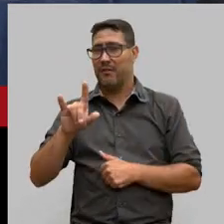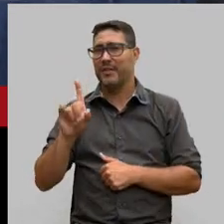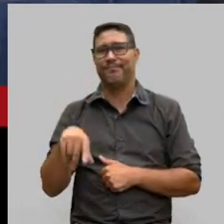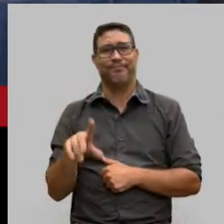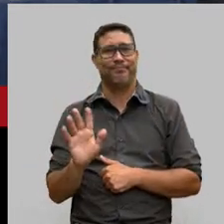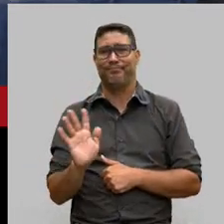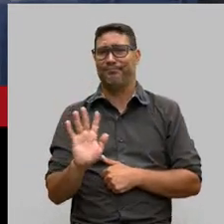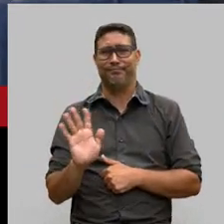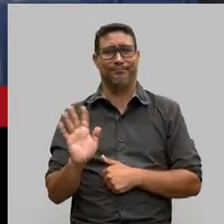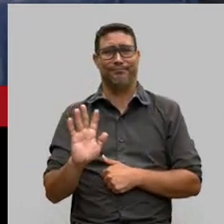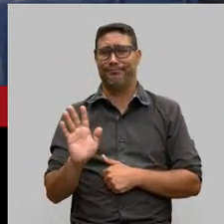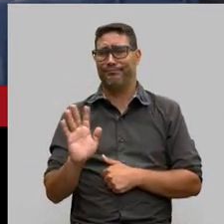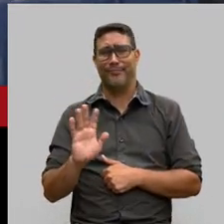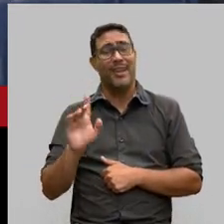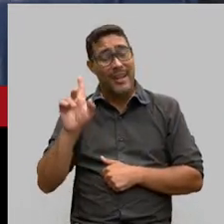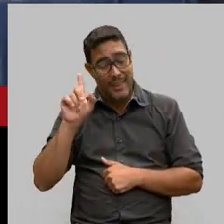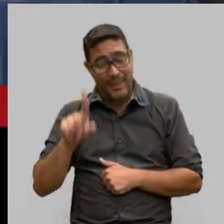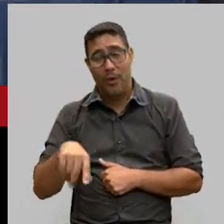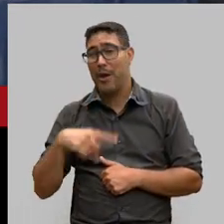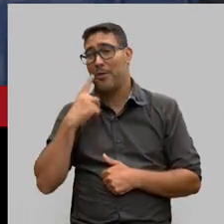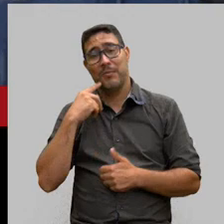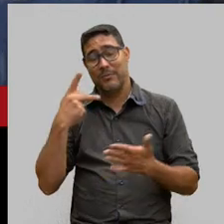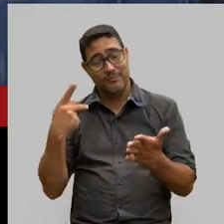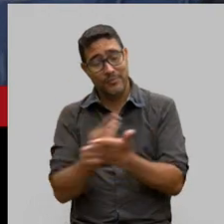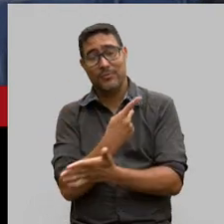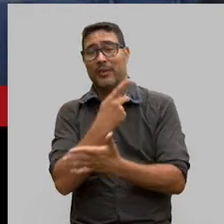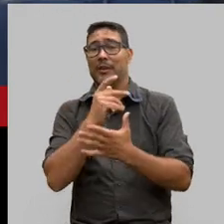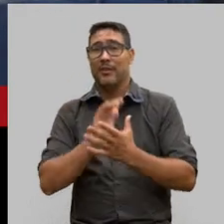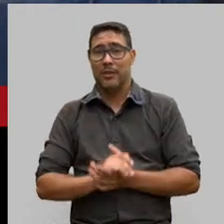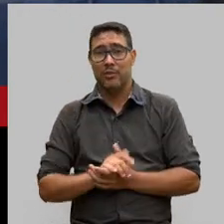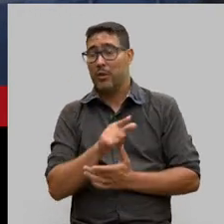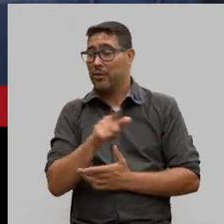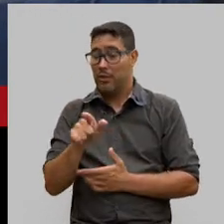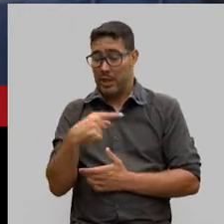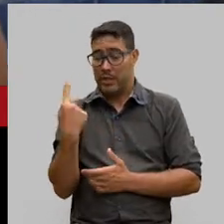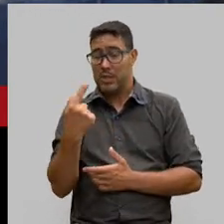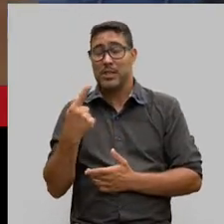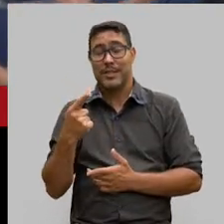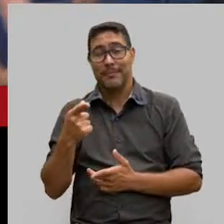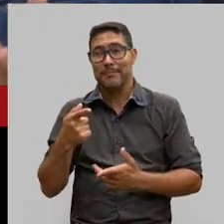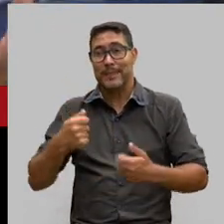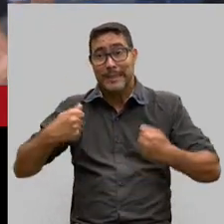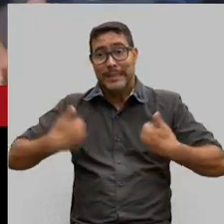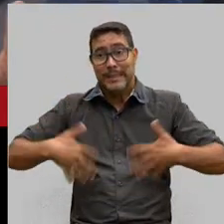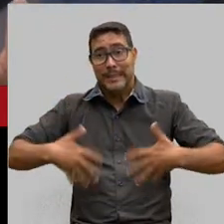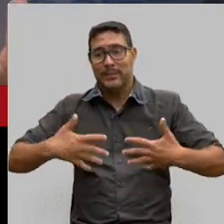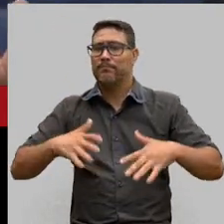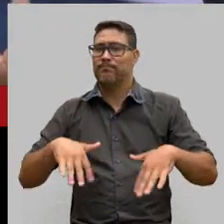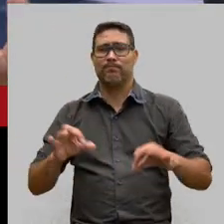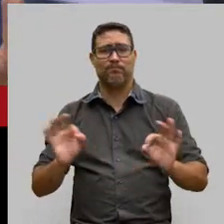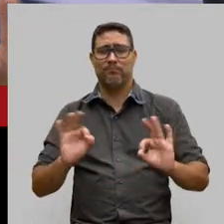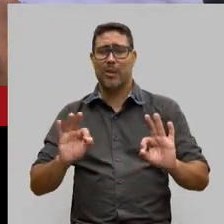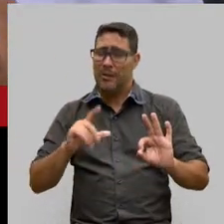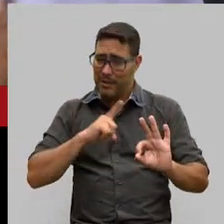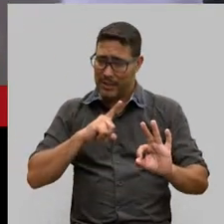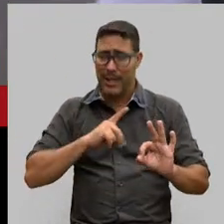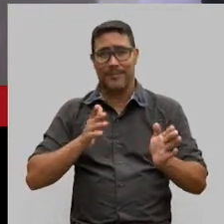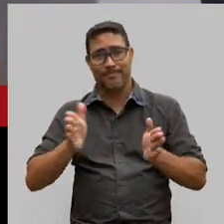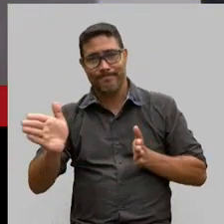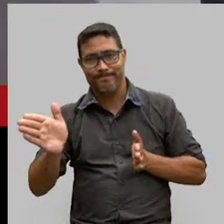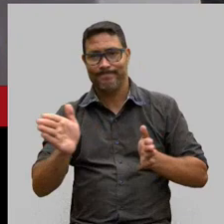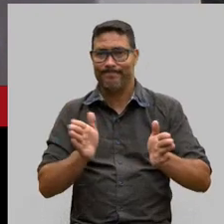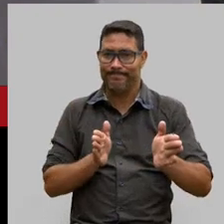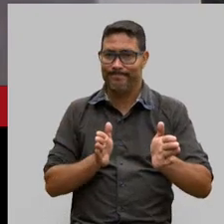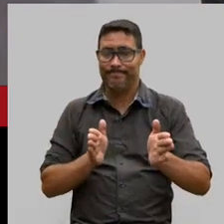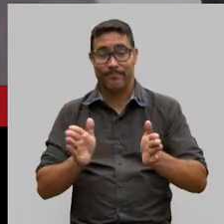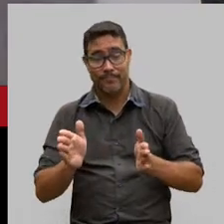também que não é uma situação que nos leva também ao desespero porque são dois polos dessa realidade né aqueles